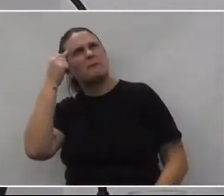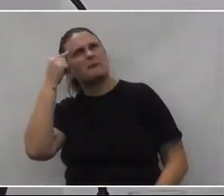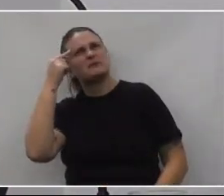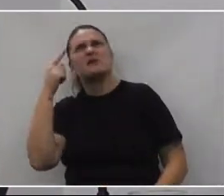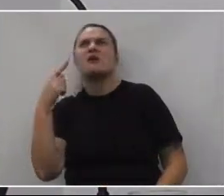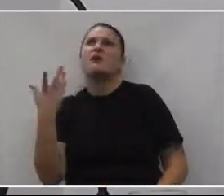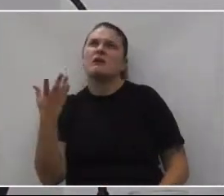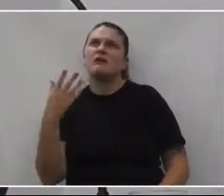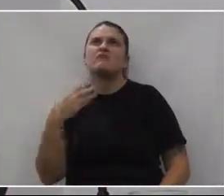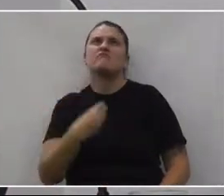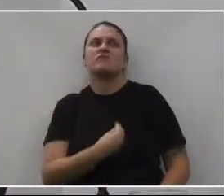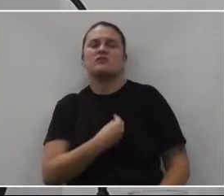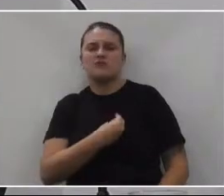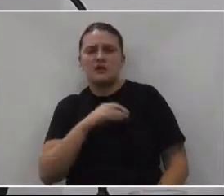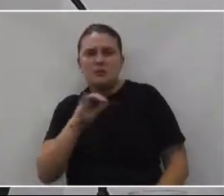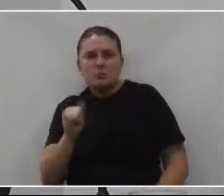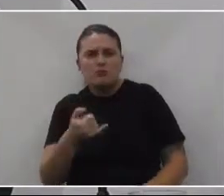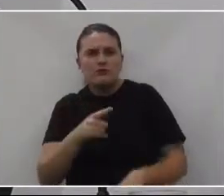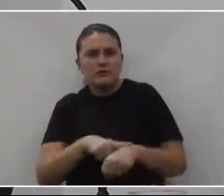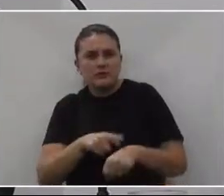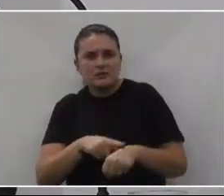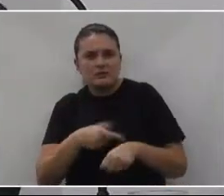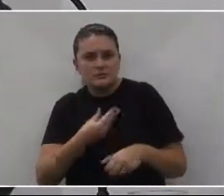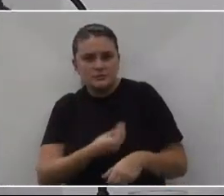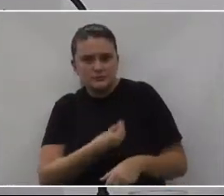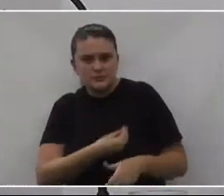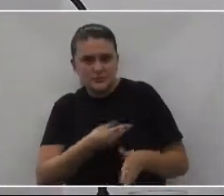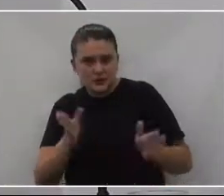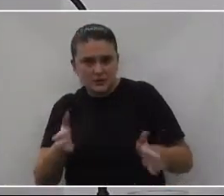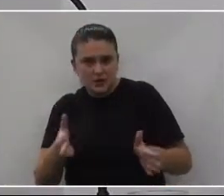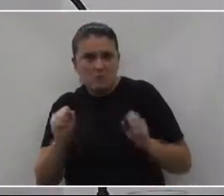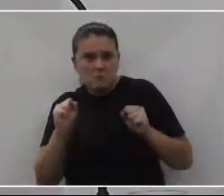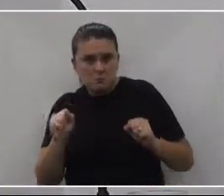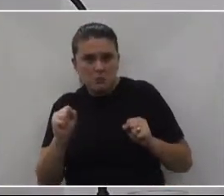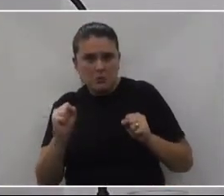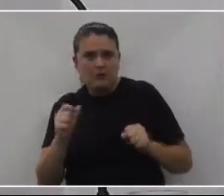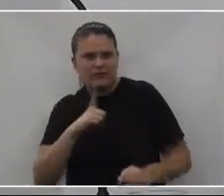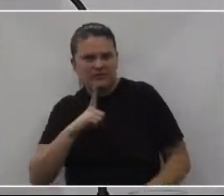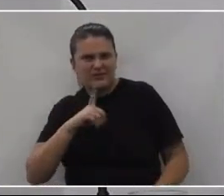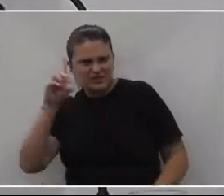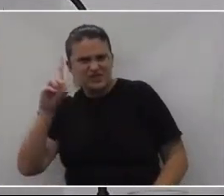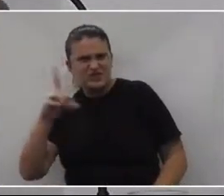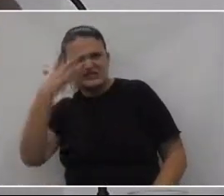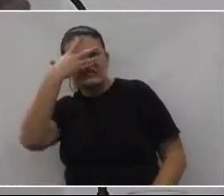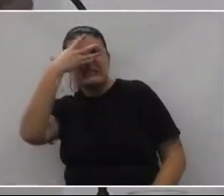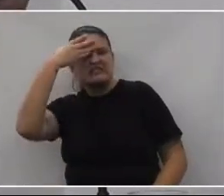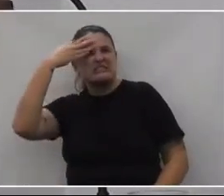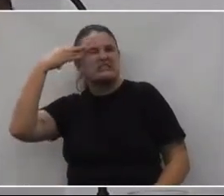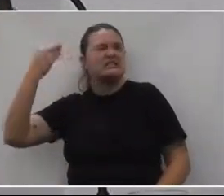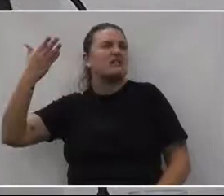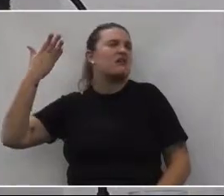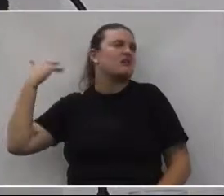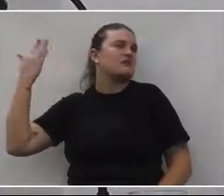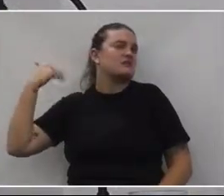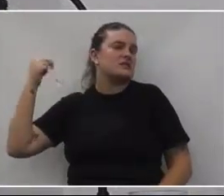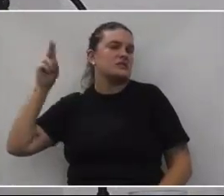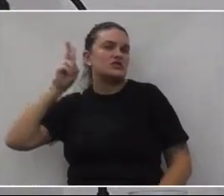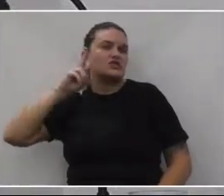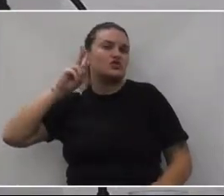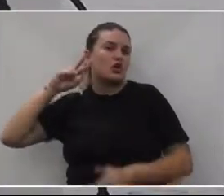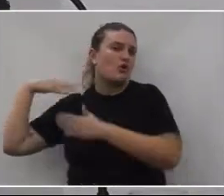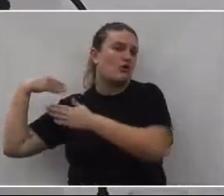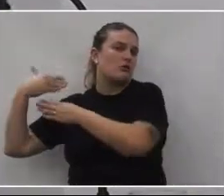por viver um momento presente, podem e têm o direito de esquecer todo um passado de história